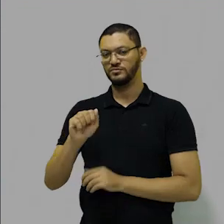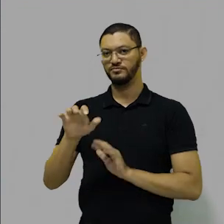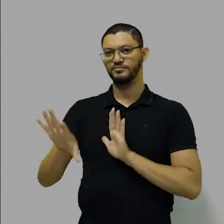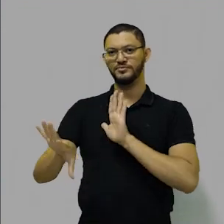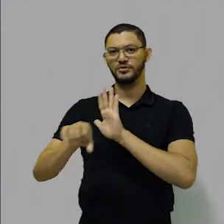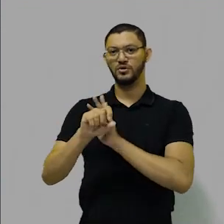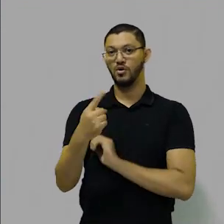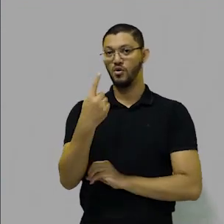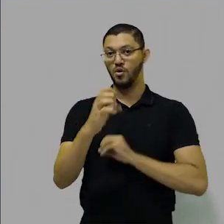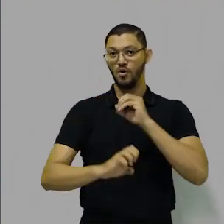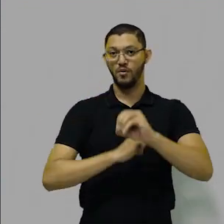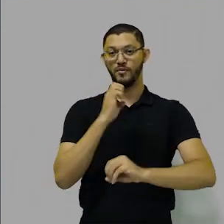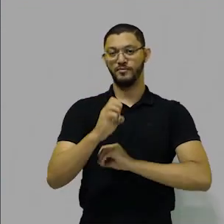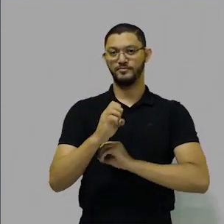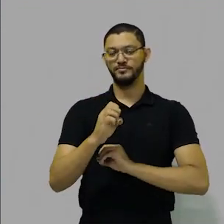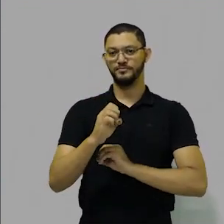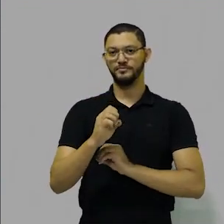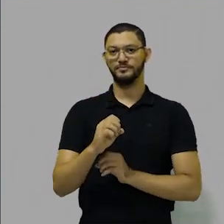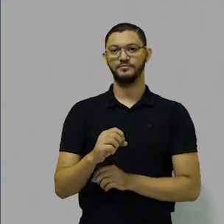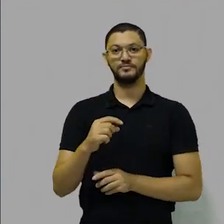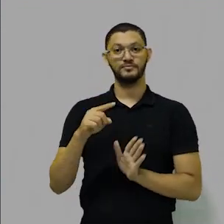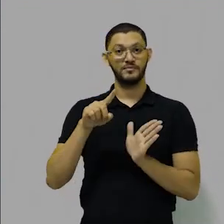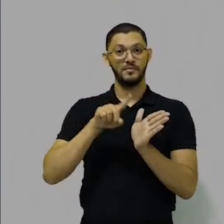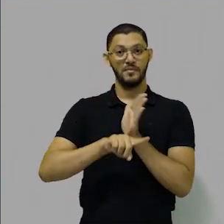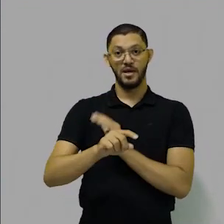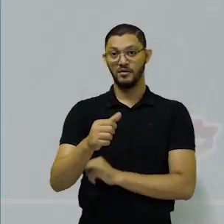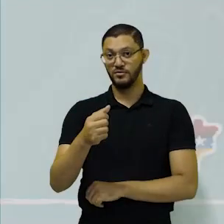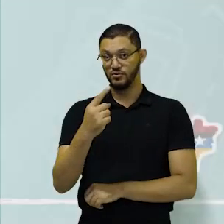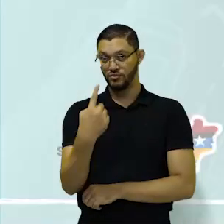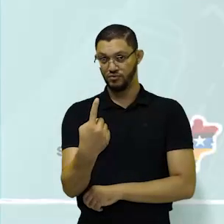ganhar 1 elétron. Sua carga será menos 1.